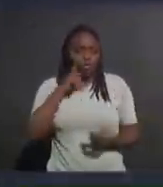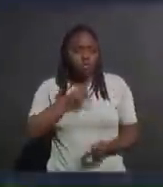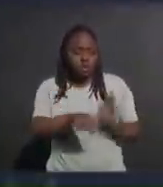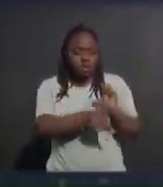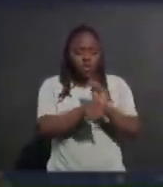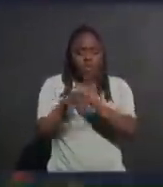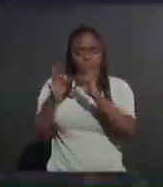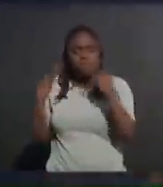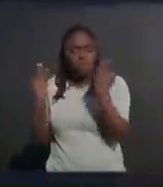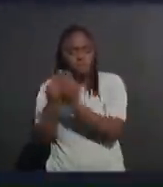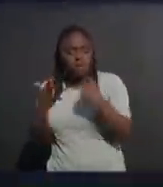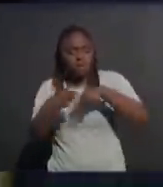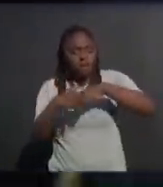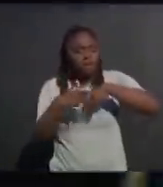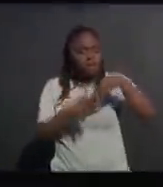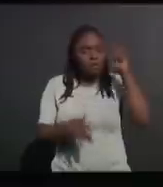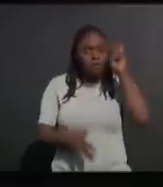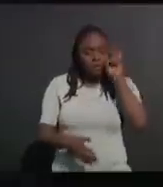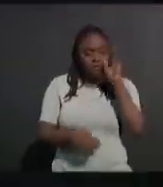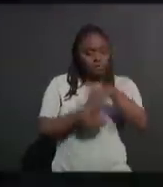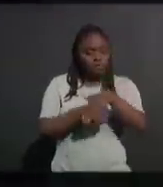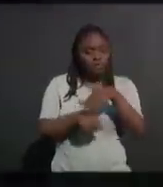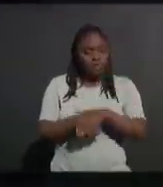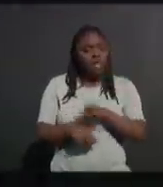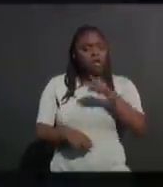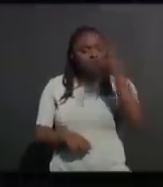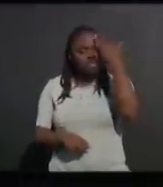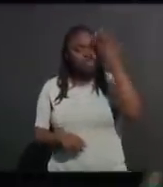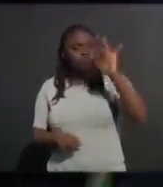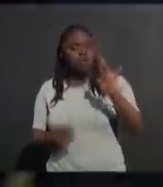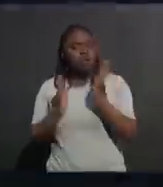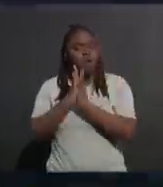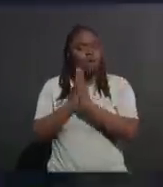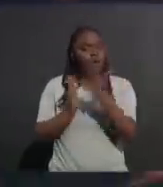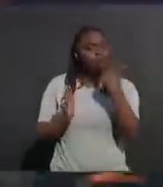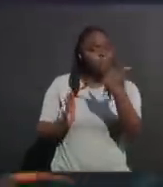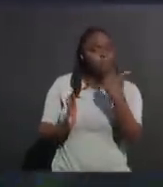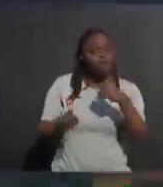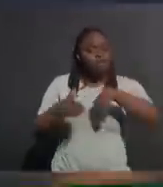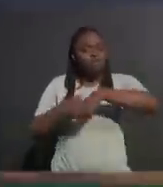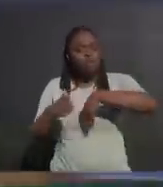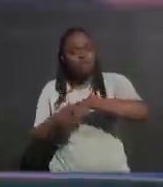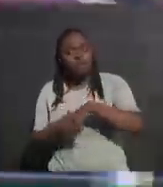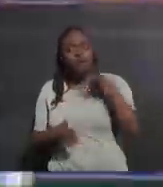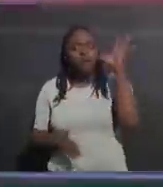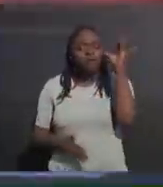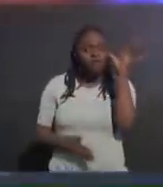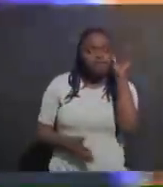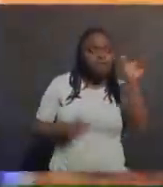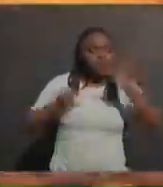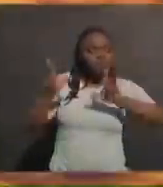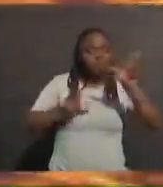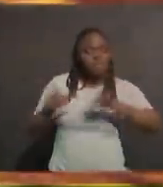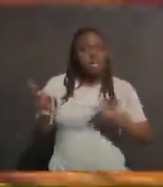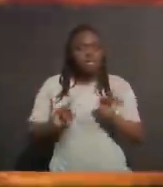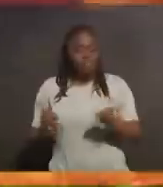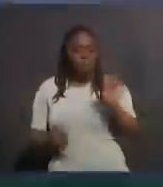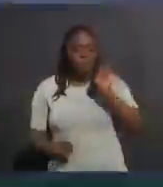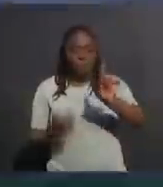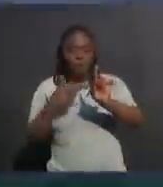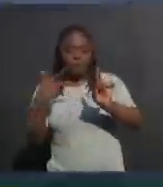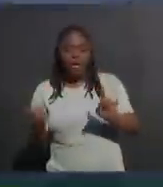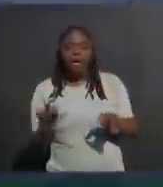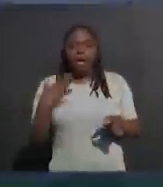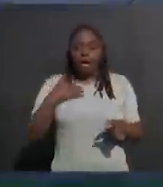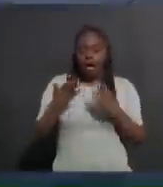família e jogar uma bola quinta-feira à noite, não? Você não sabe orar em língua, jogar bola e assistir série e... Não! É uma coisa só! Eu